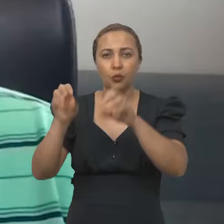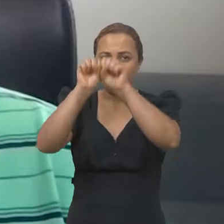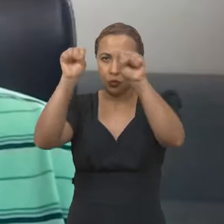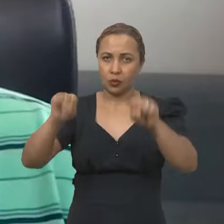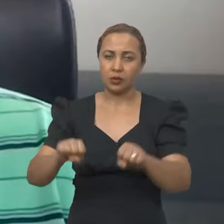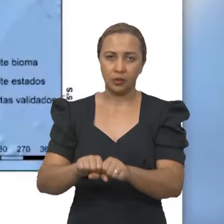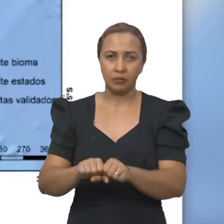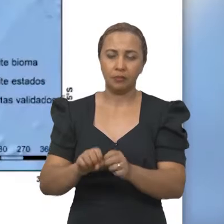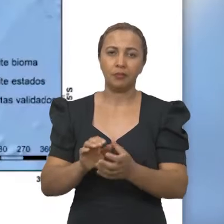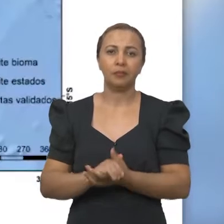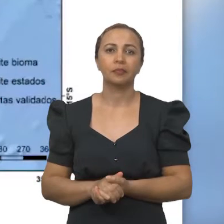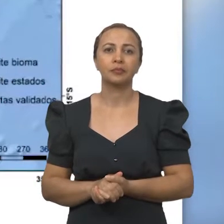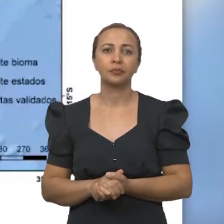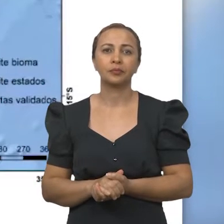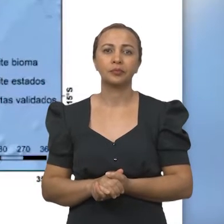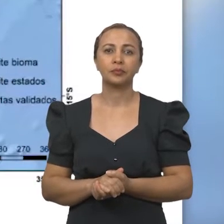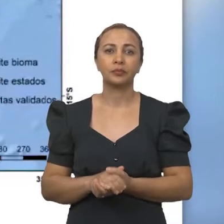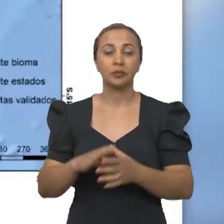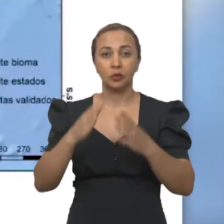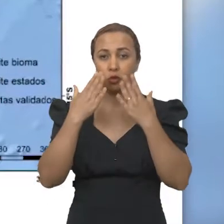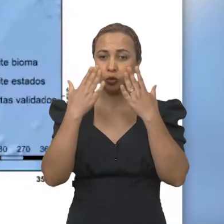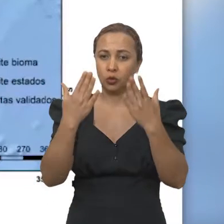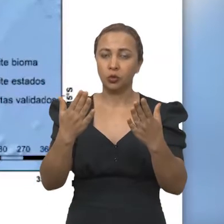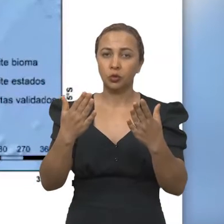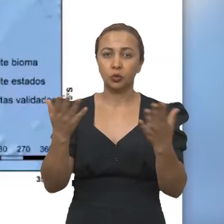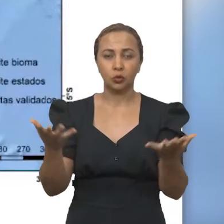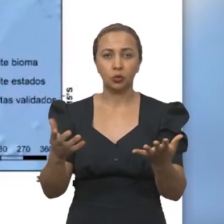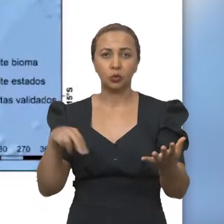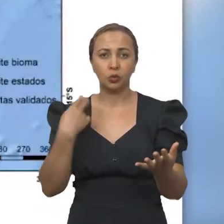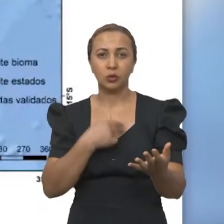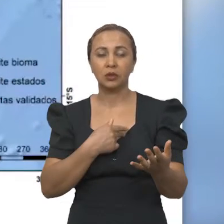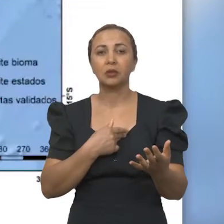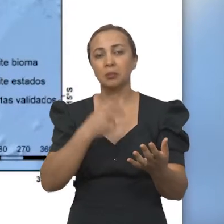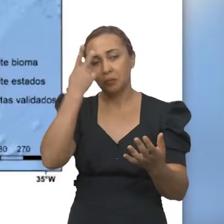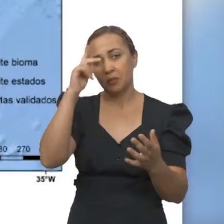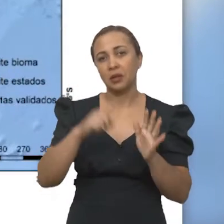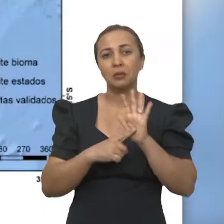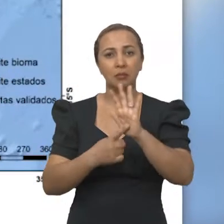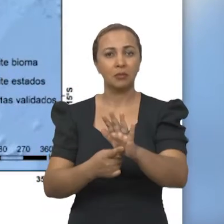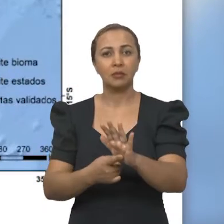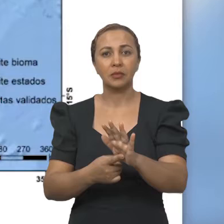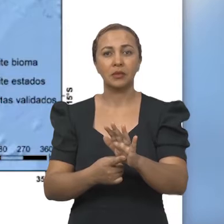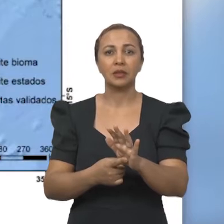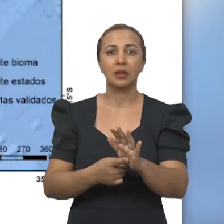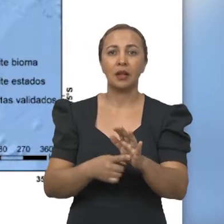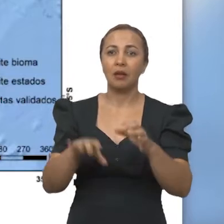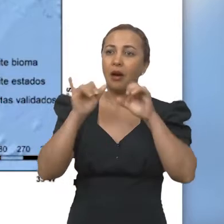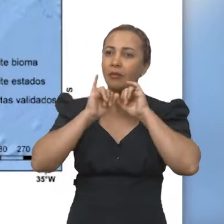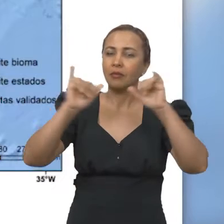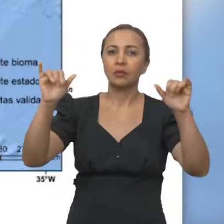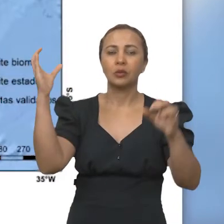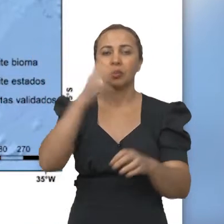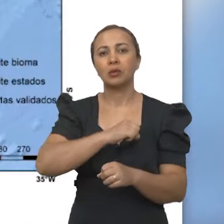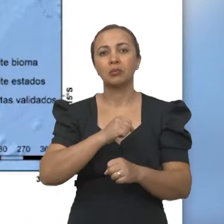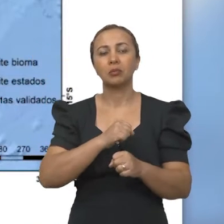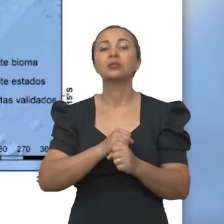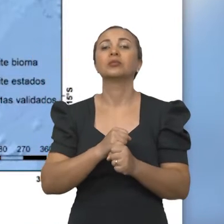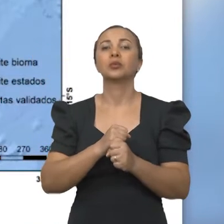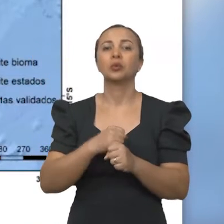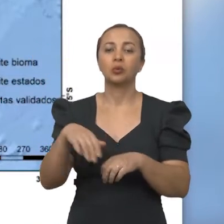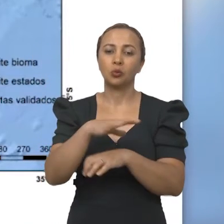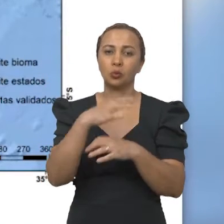detecção do sistema. Em termos de resultados, o que temos hoje a apresentar em relação ao sistema de alerta de desmatamento da